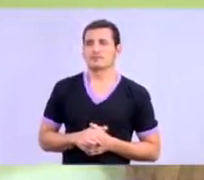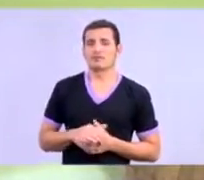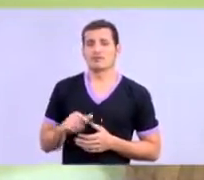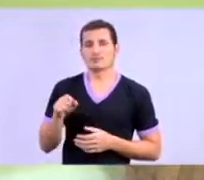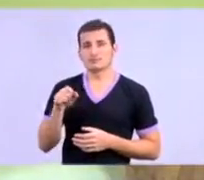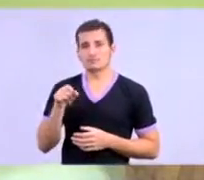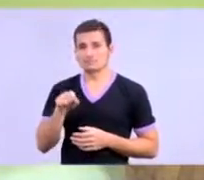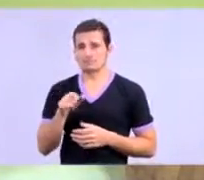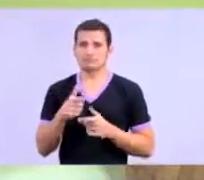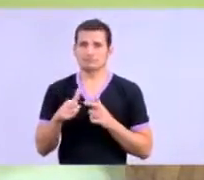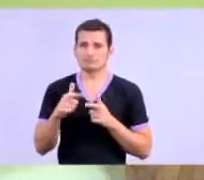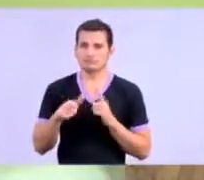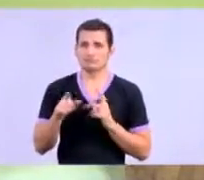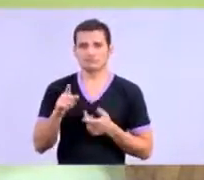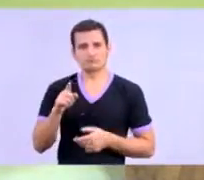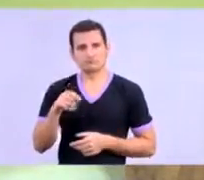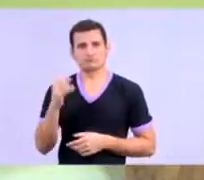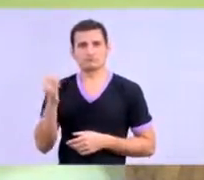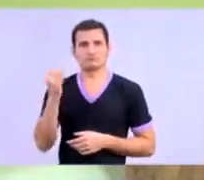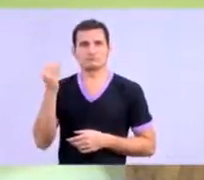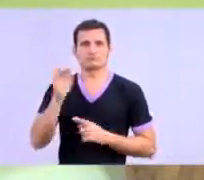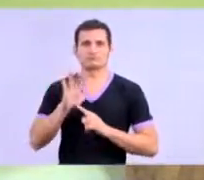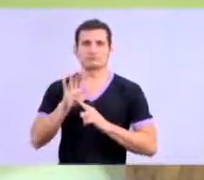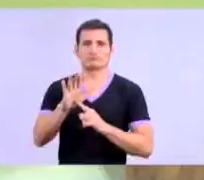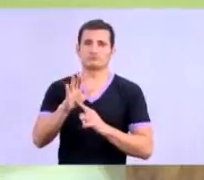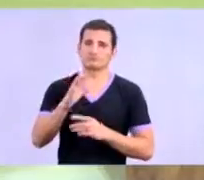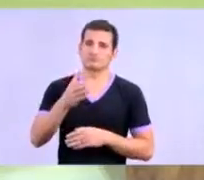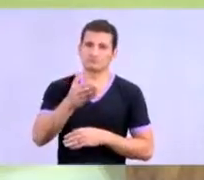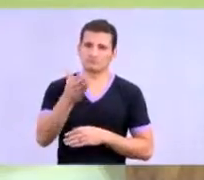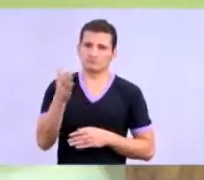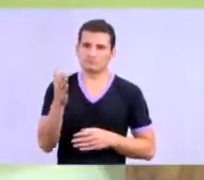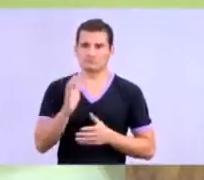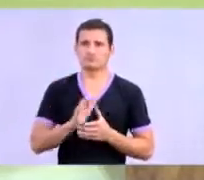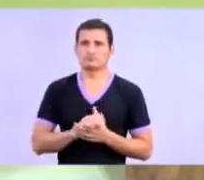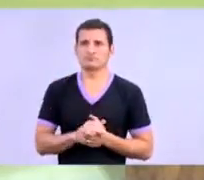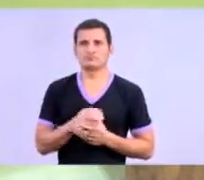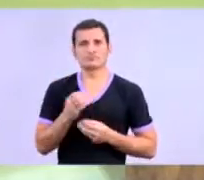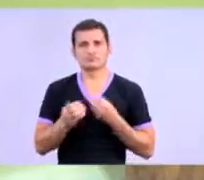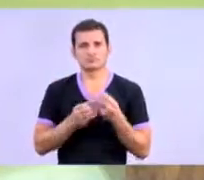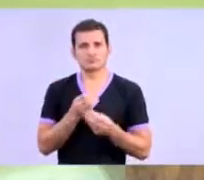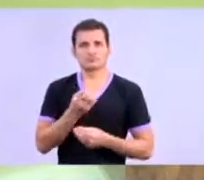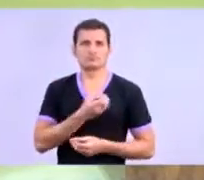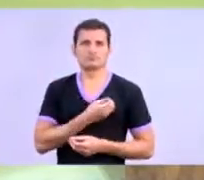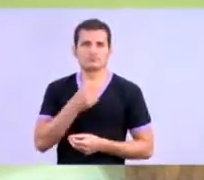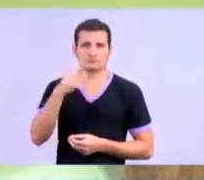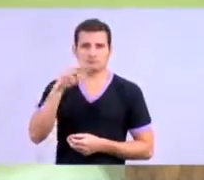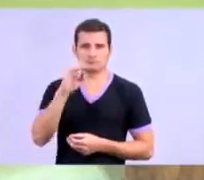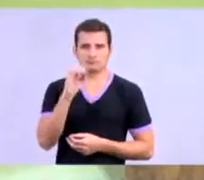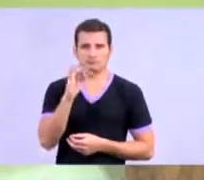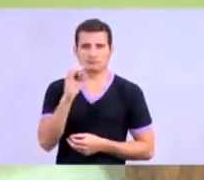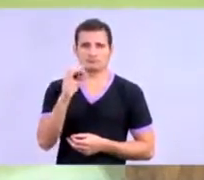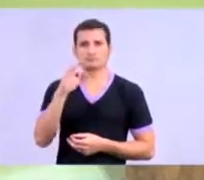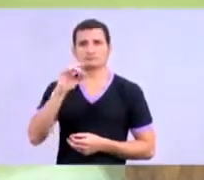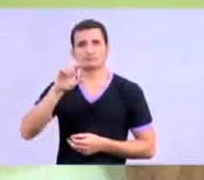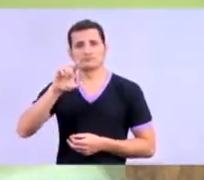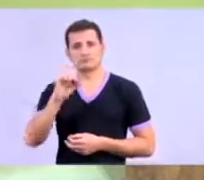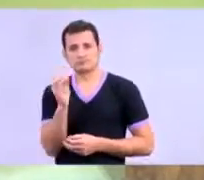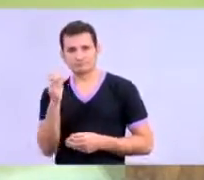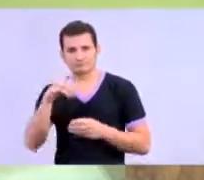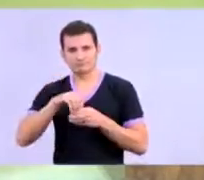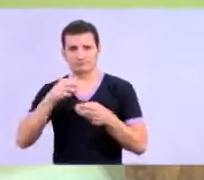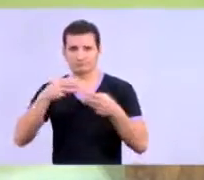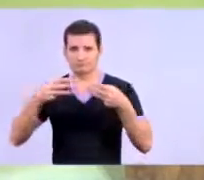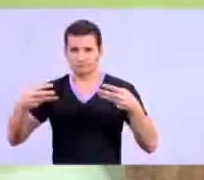problema ele é muito importante para mostrar para você como que o protocolo age, ou seja, dentro da rede. O que